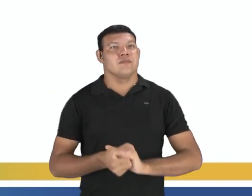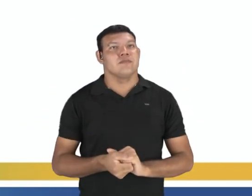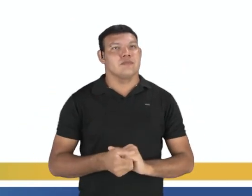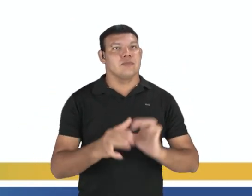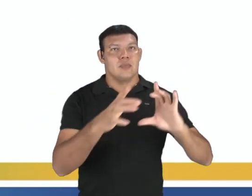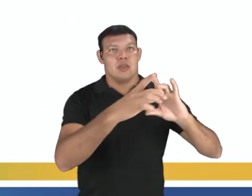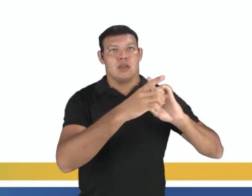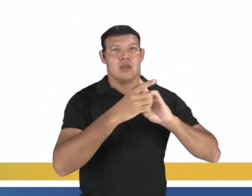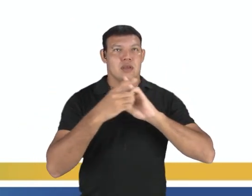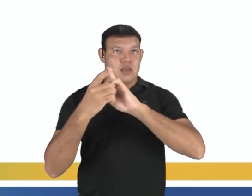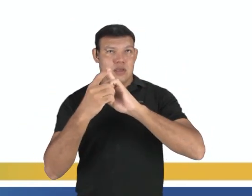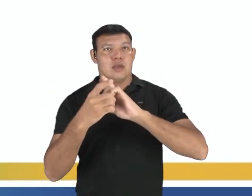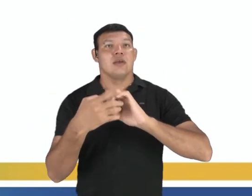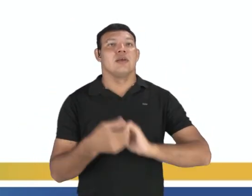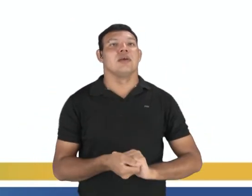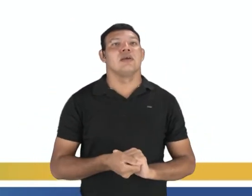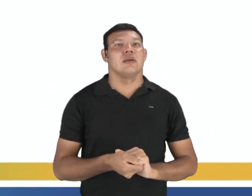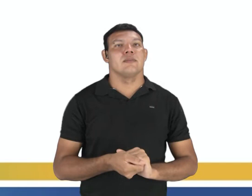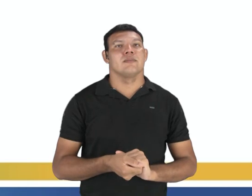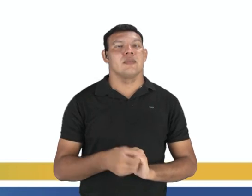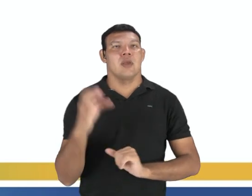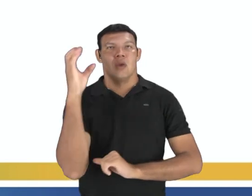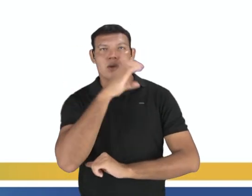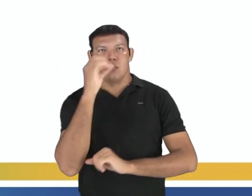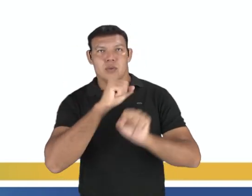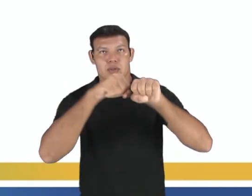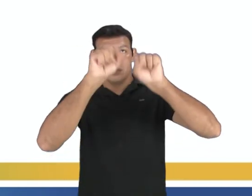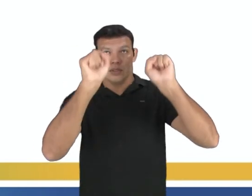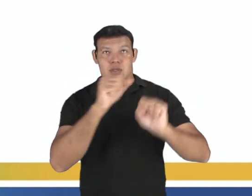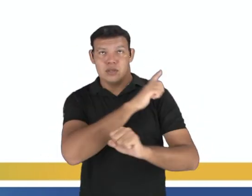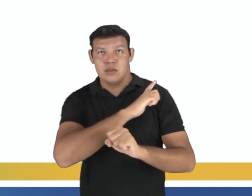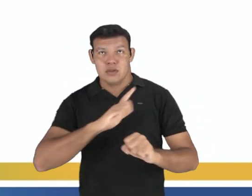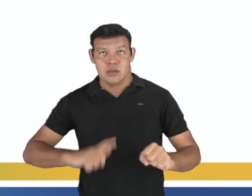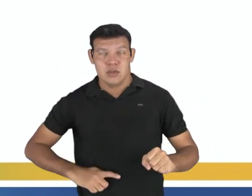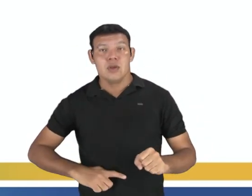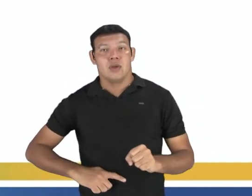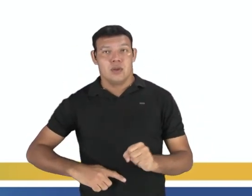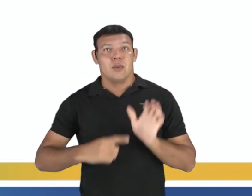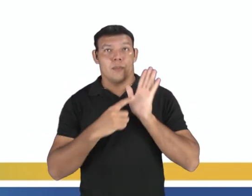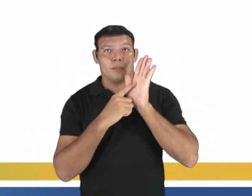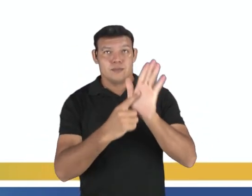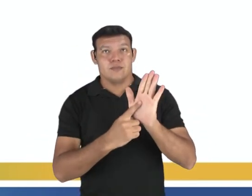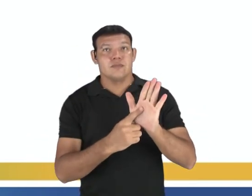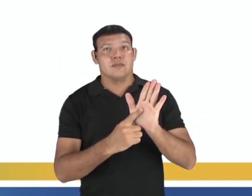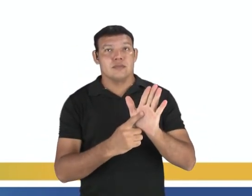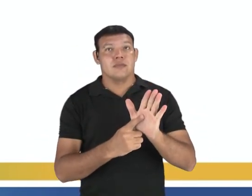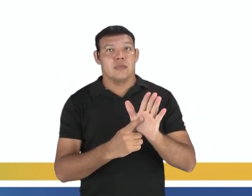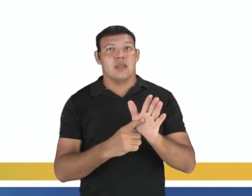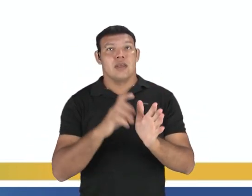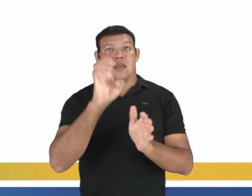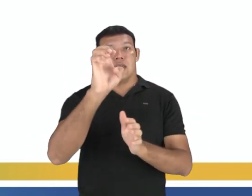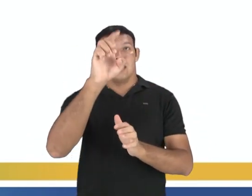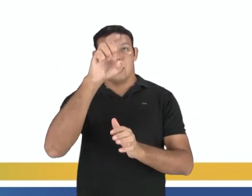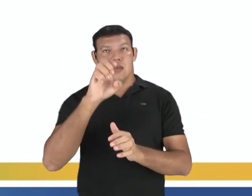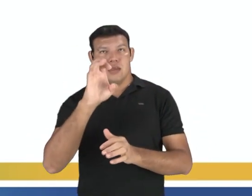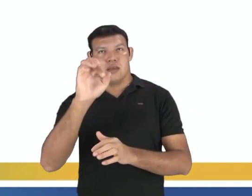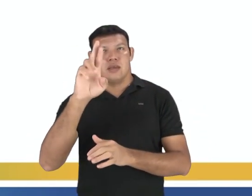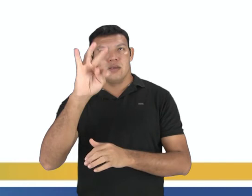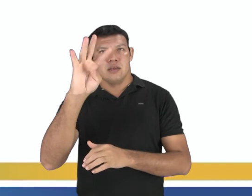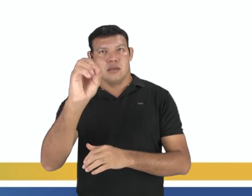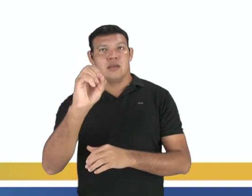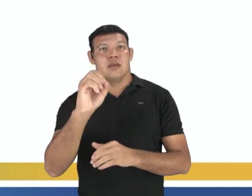do sistema de governo mencionada no excerto promoveu a. Competição para a escolha